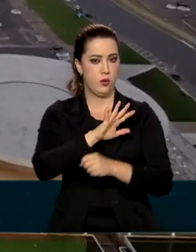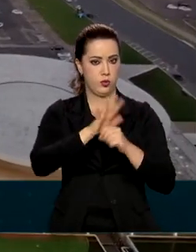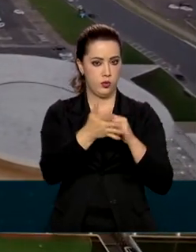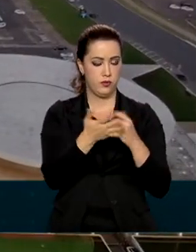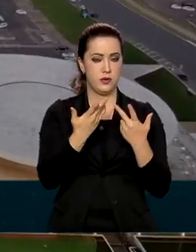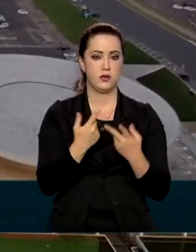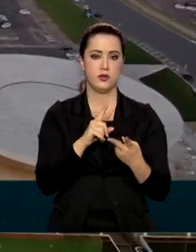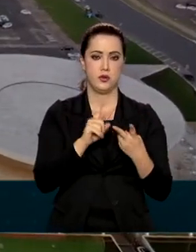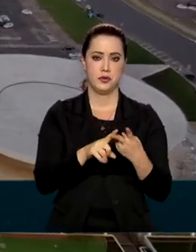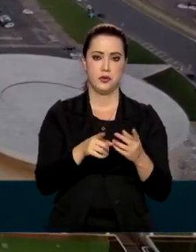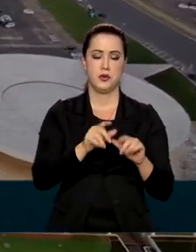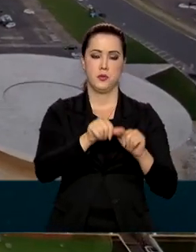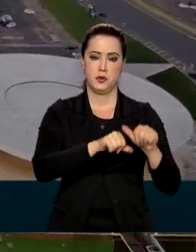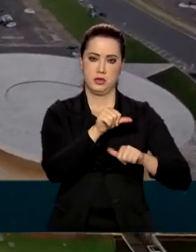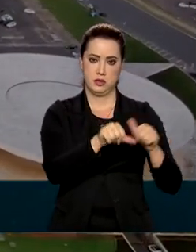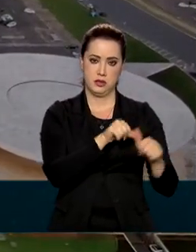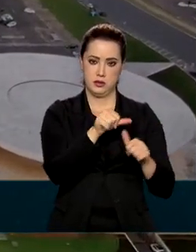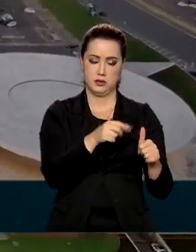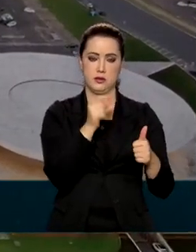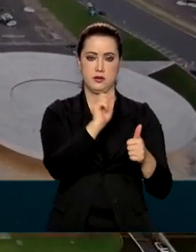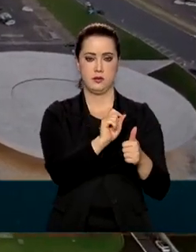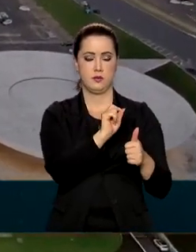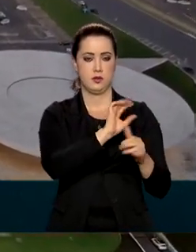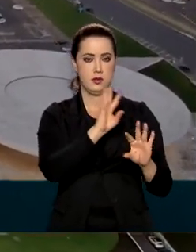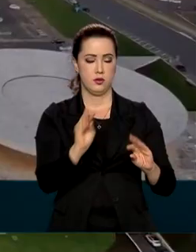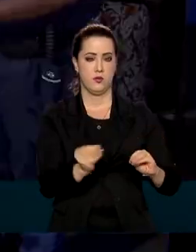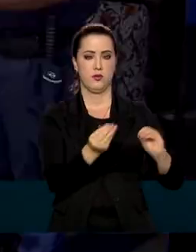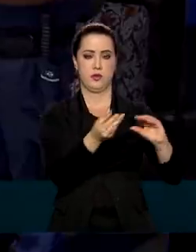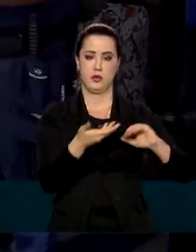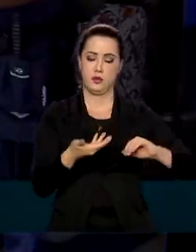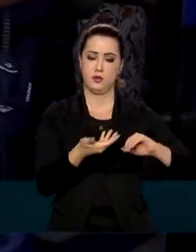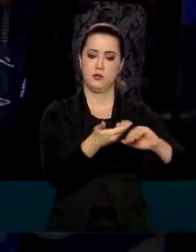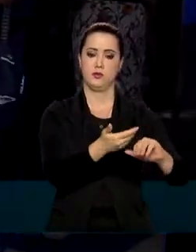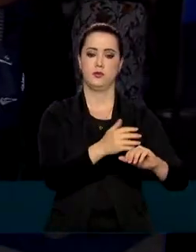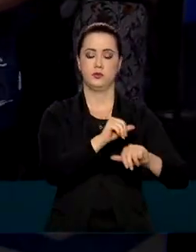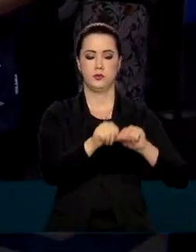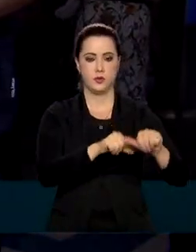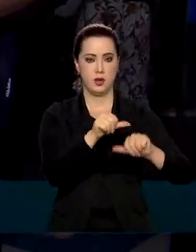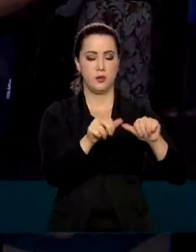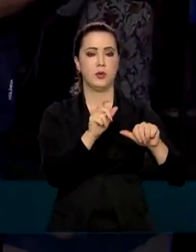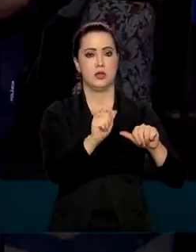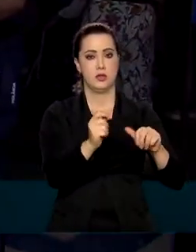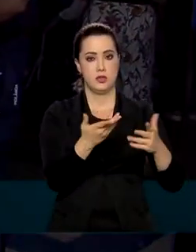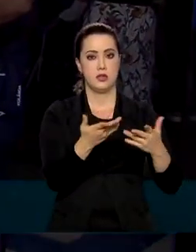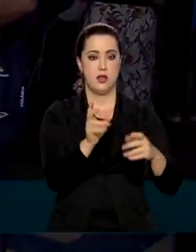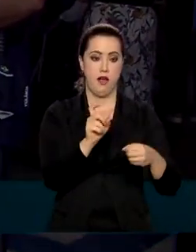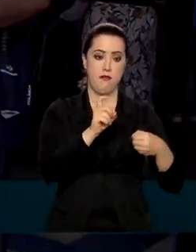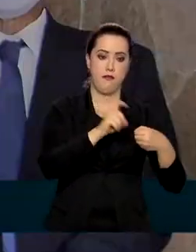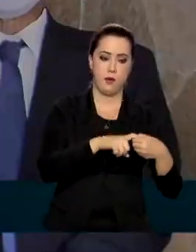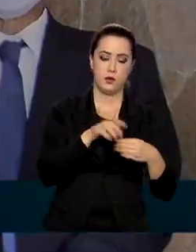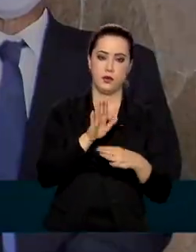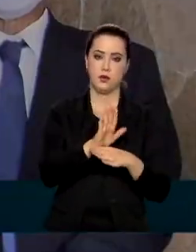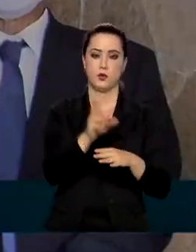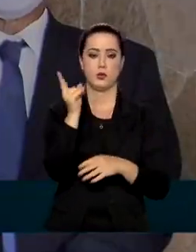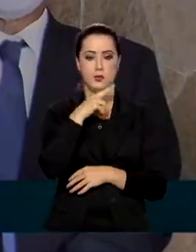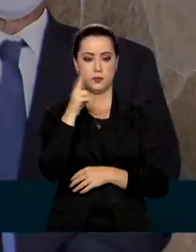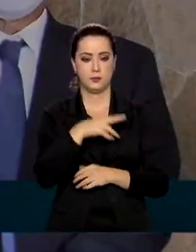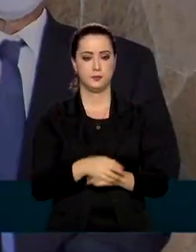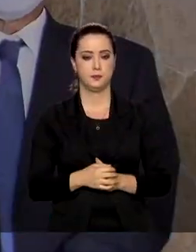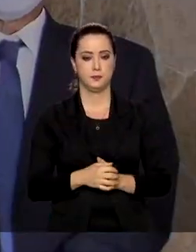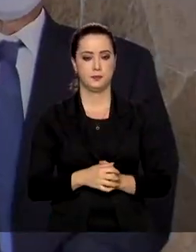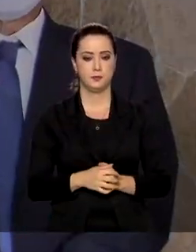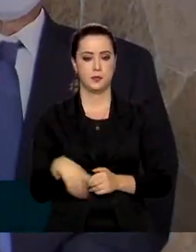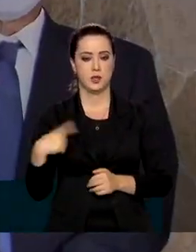das reformas encaminhadas pelo governo ao Congresso Nacional e a retomada do auxílio emergencial. Para que nós